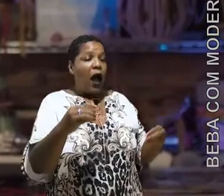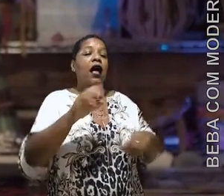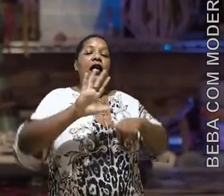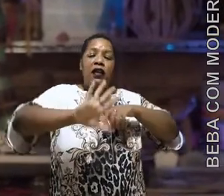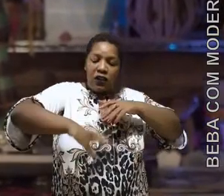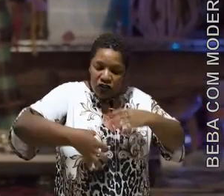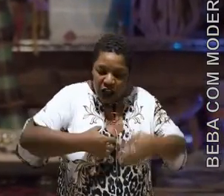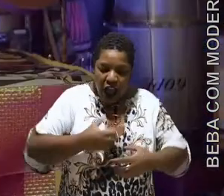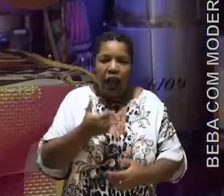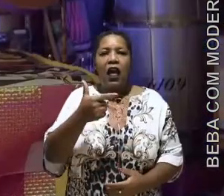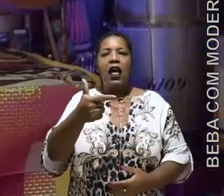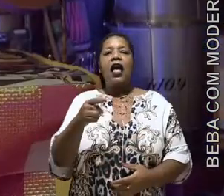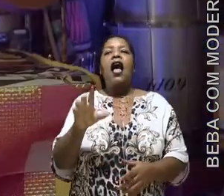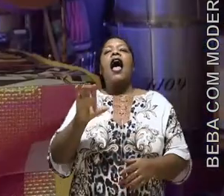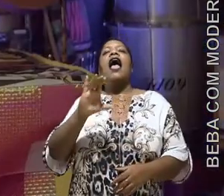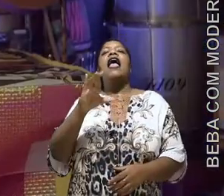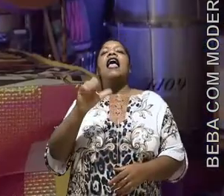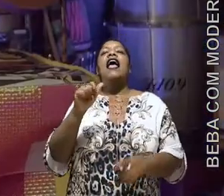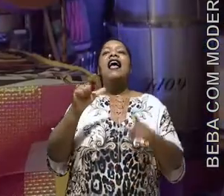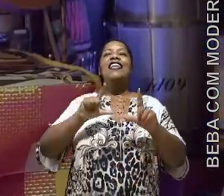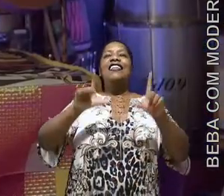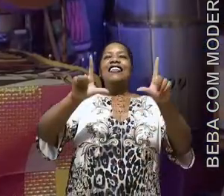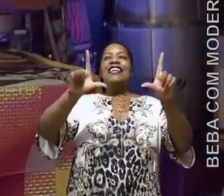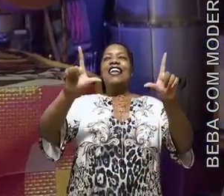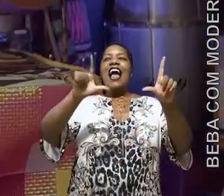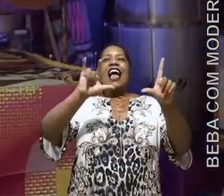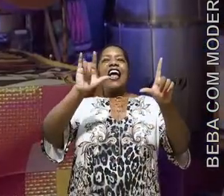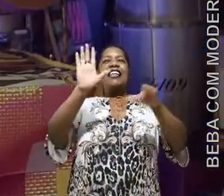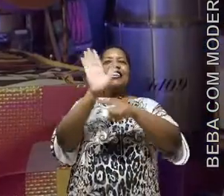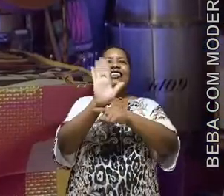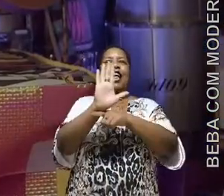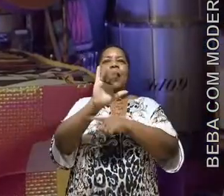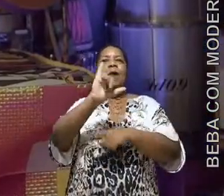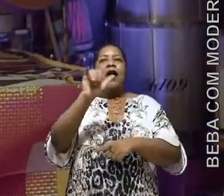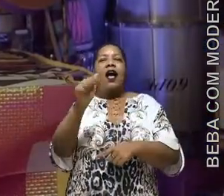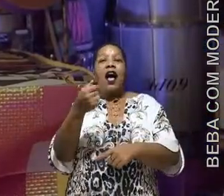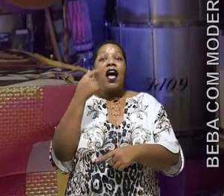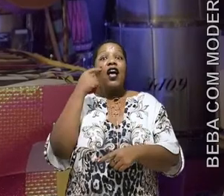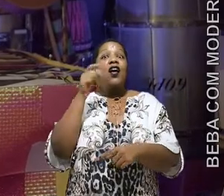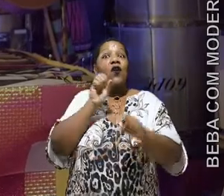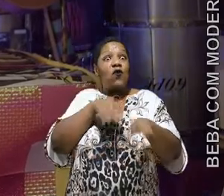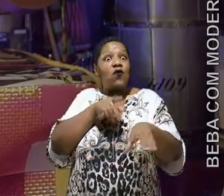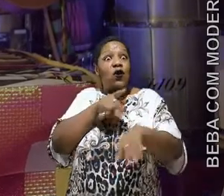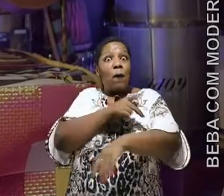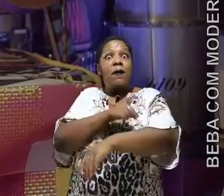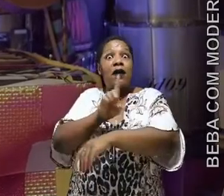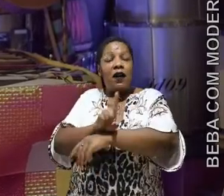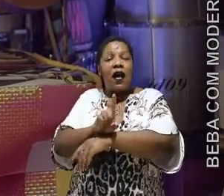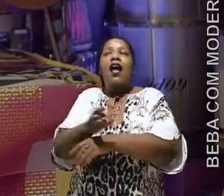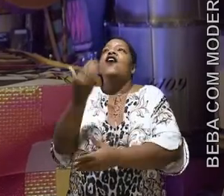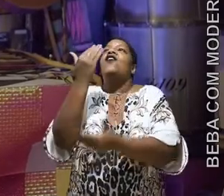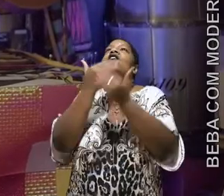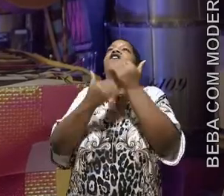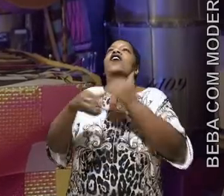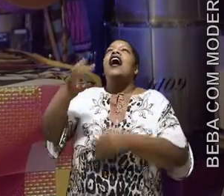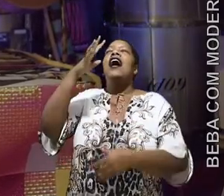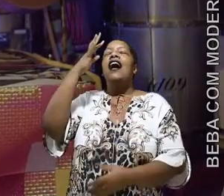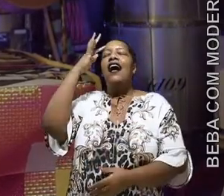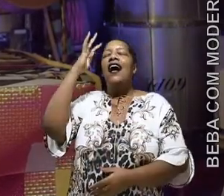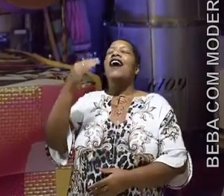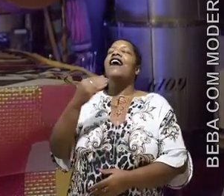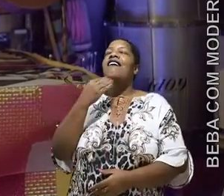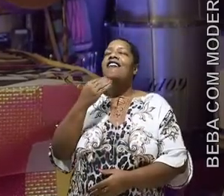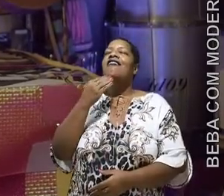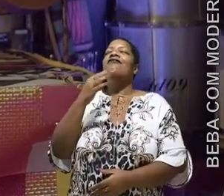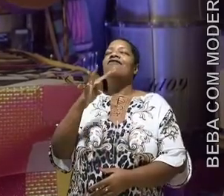tá curado da doença reais após 10 sessões de cinema na laje fui na sua história pedagogia que eu achei isso depende da